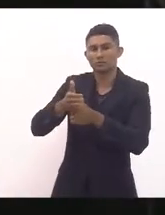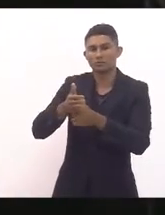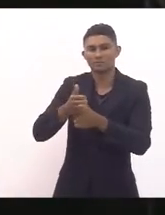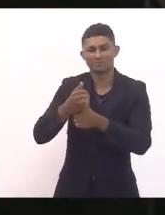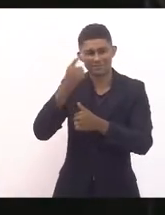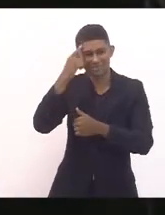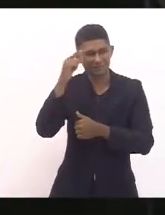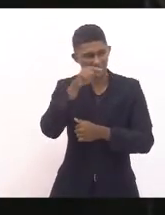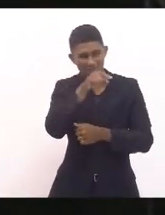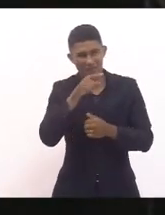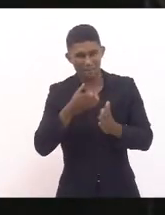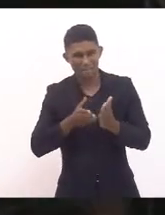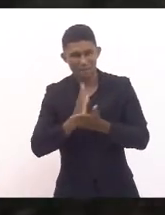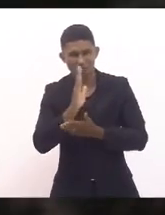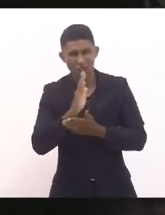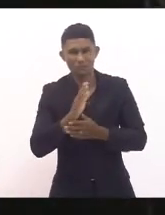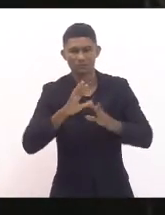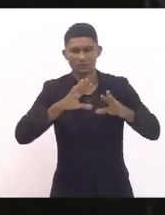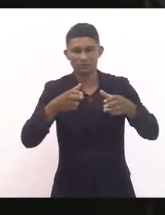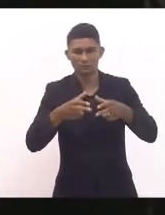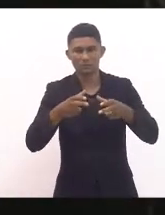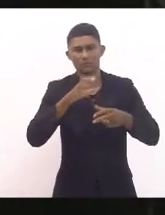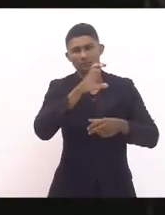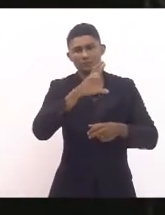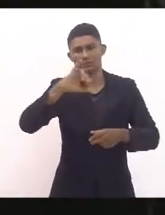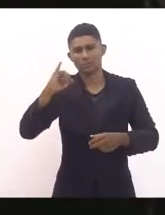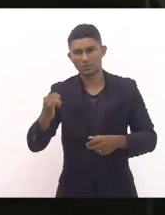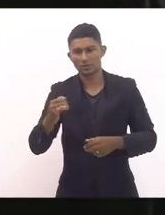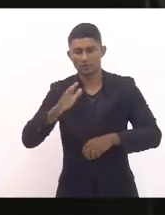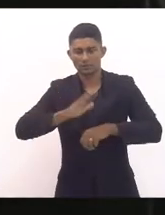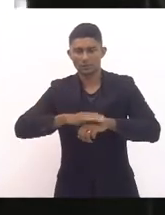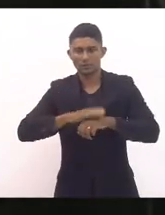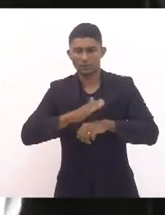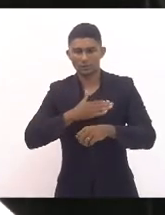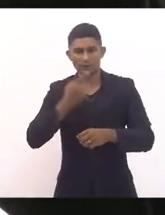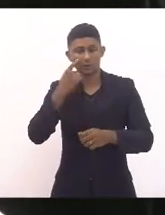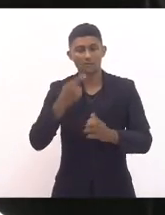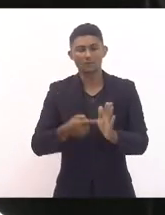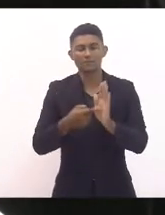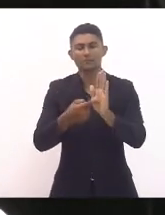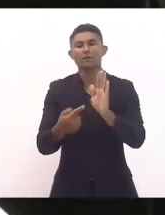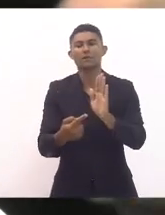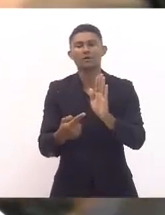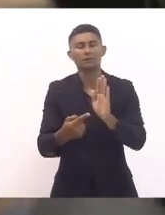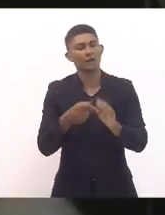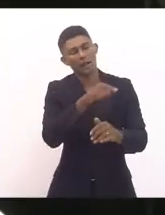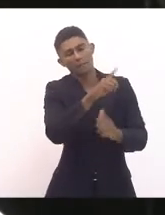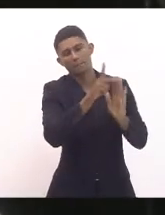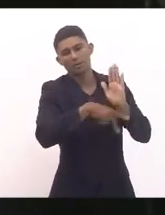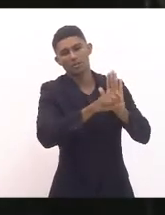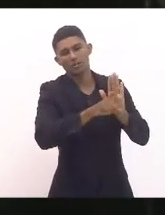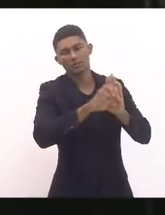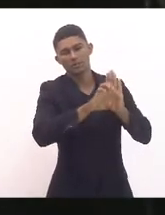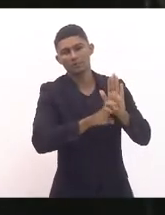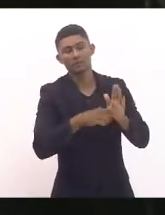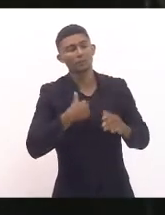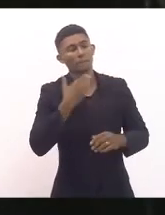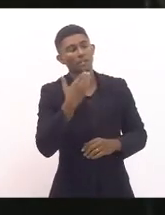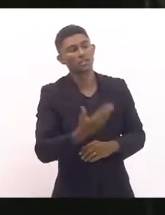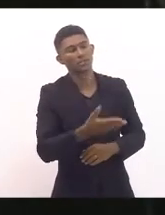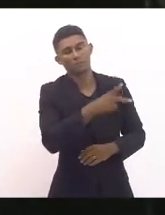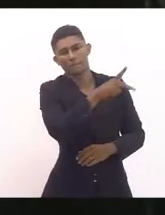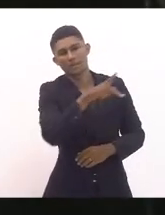Vossa Excelência na CCJ está aqui em minhas mãos. Se fizerem emenda ao projeto. Então, eu vou solicitar ao deputado André